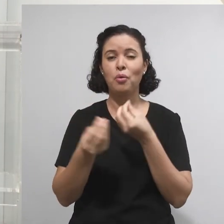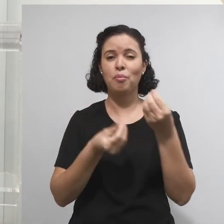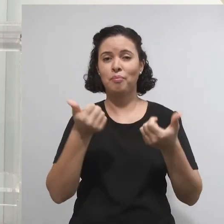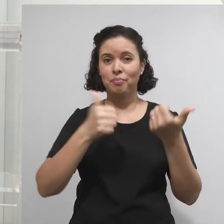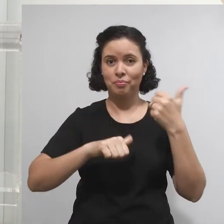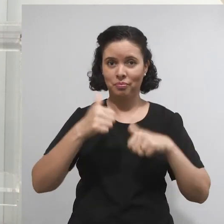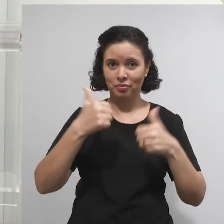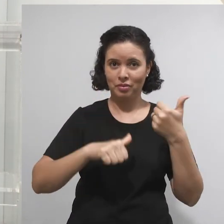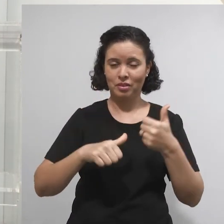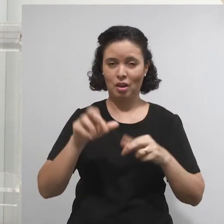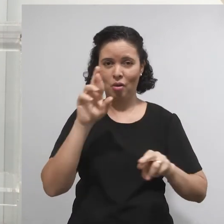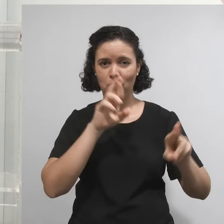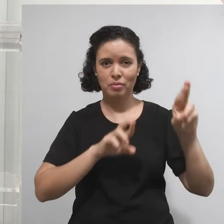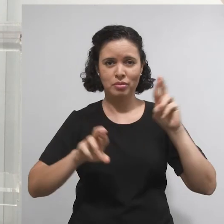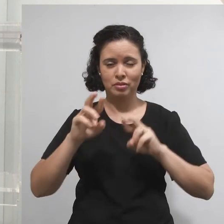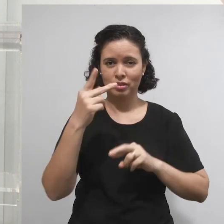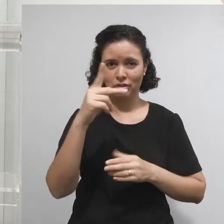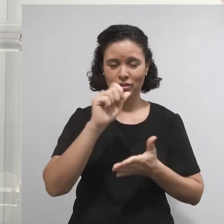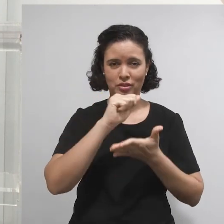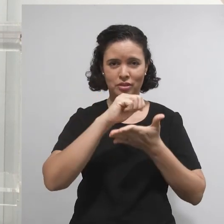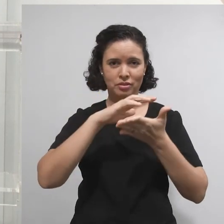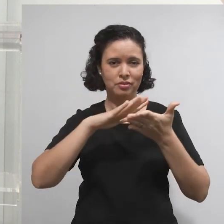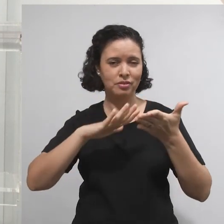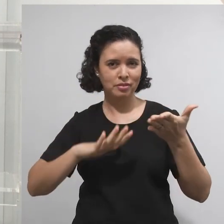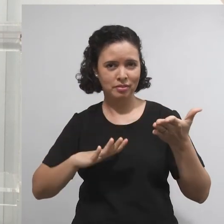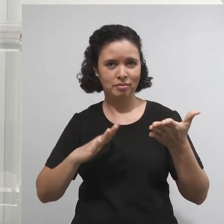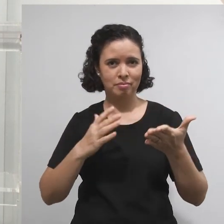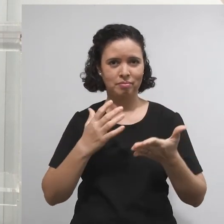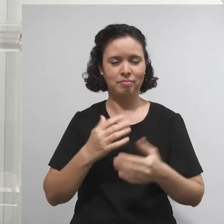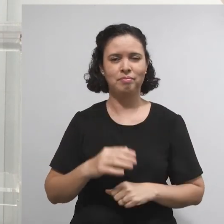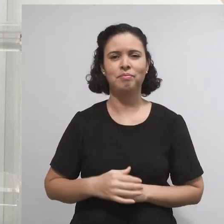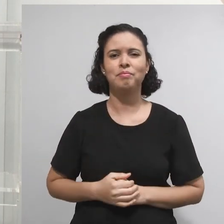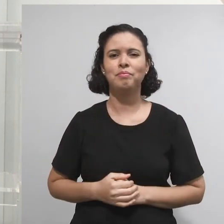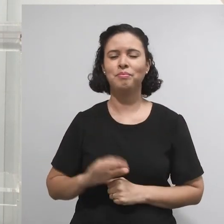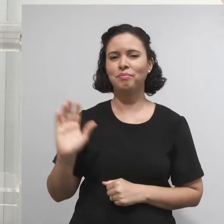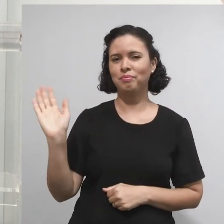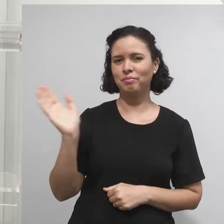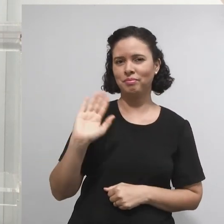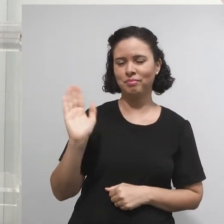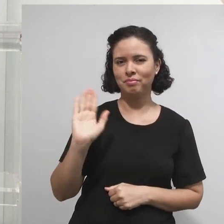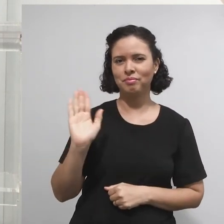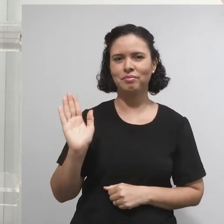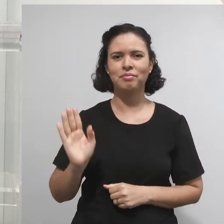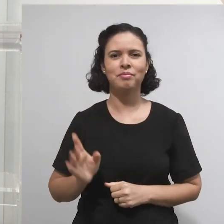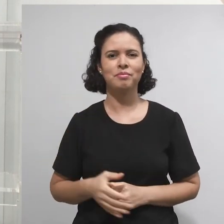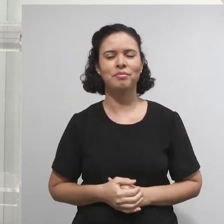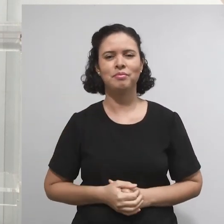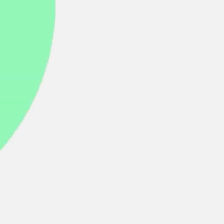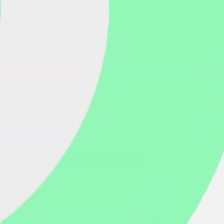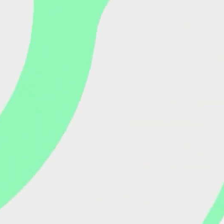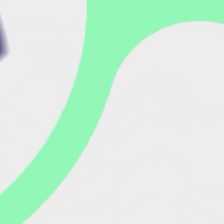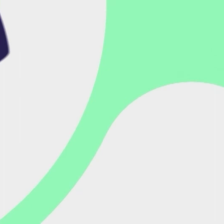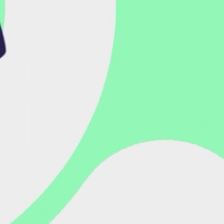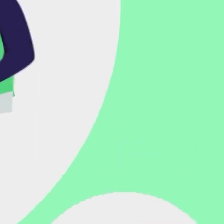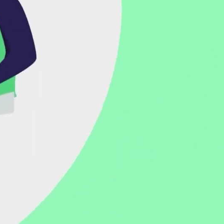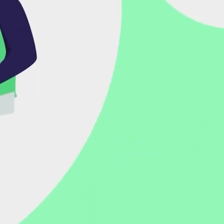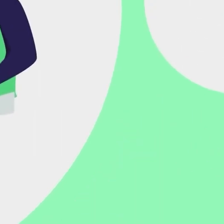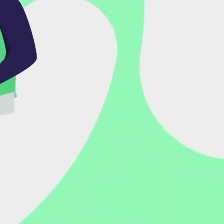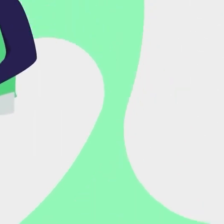analisar isso na observação da sua atividade interdisciplinar. Até mais, bonanças!